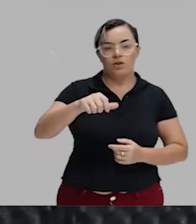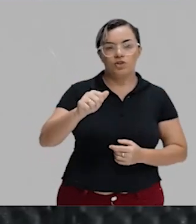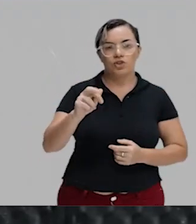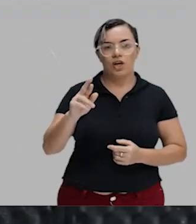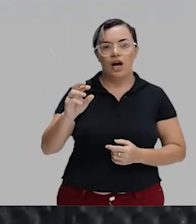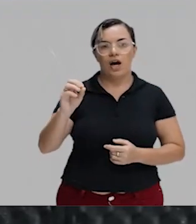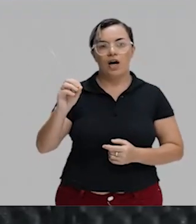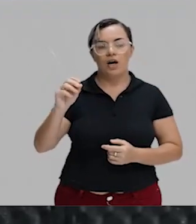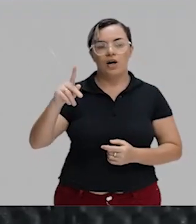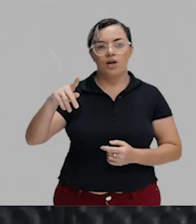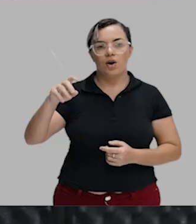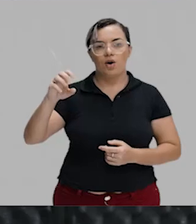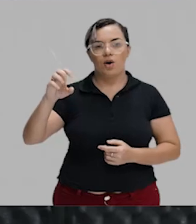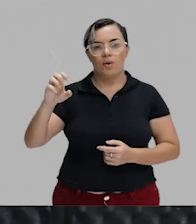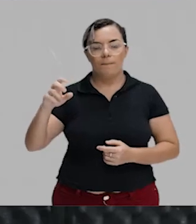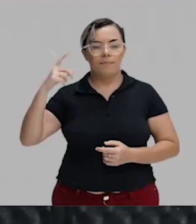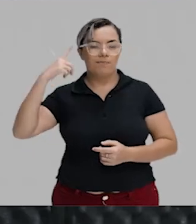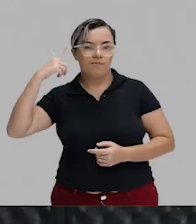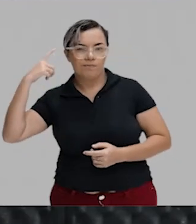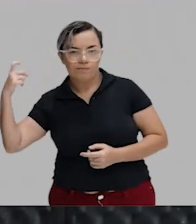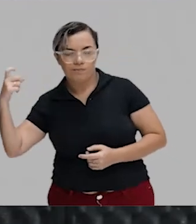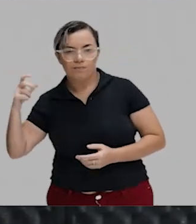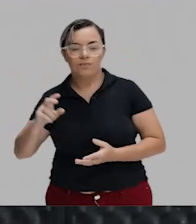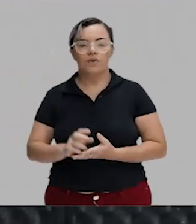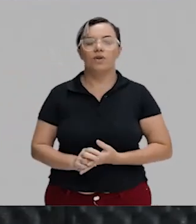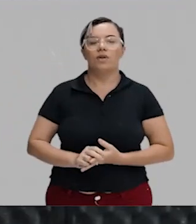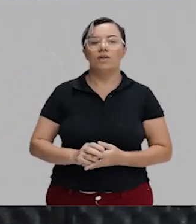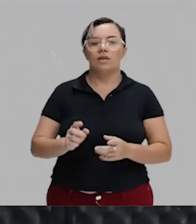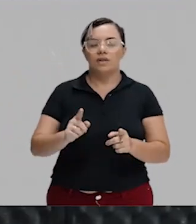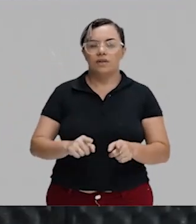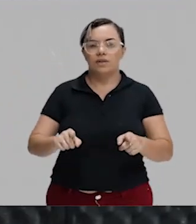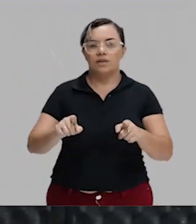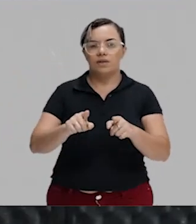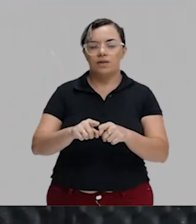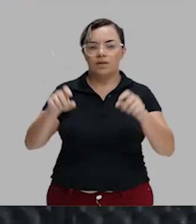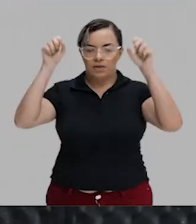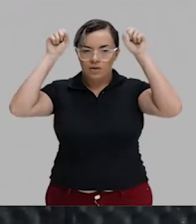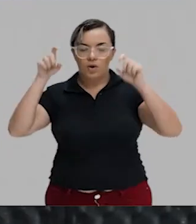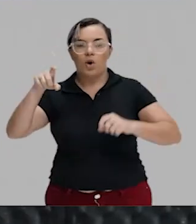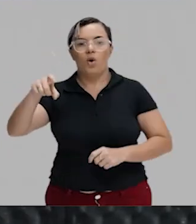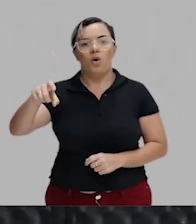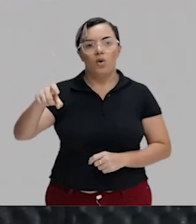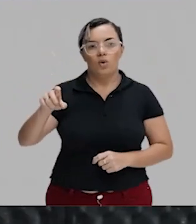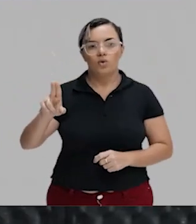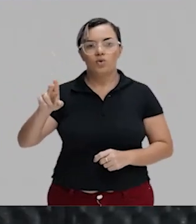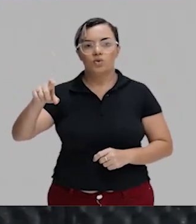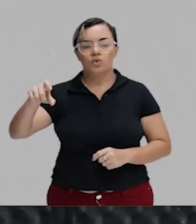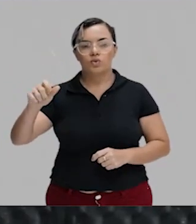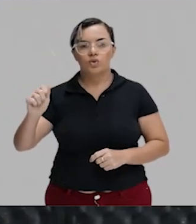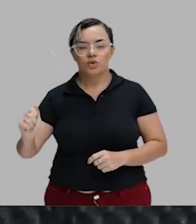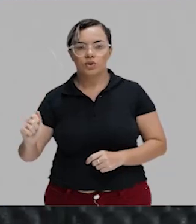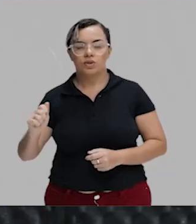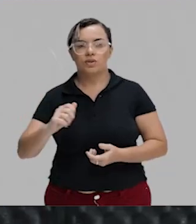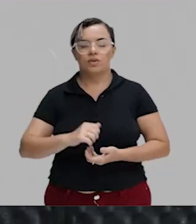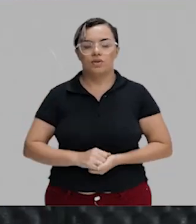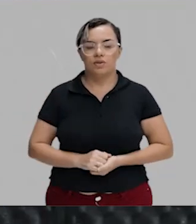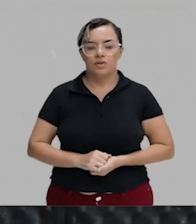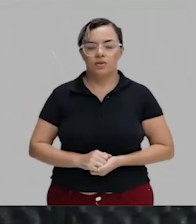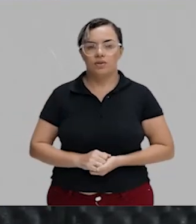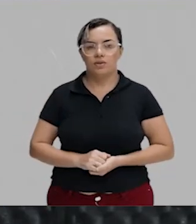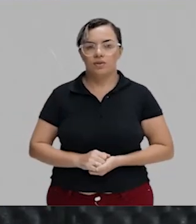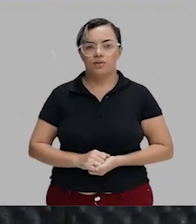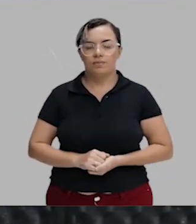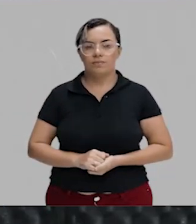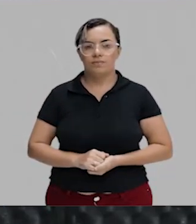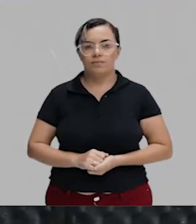mais? Xuxa, chuchu. Agora, quando eu digo xarope, eu escrevo com a letra X. Quando eu falo